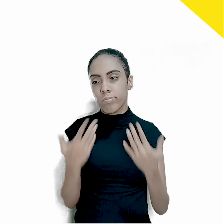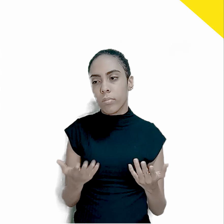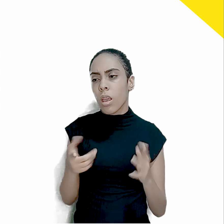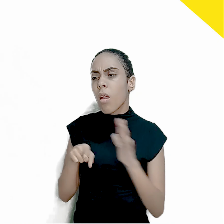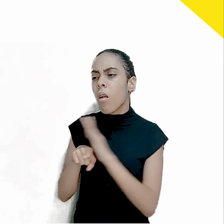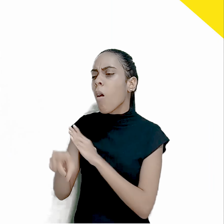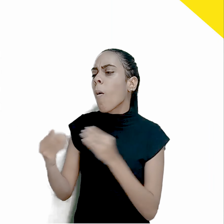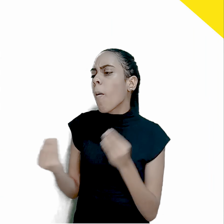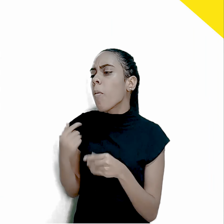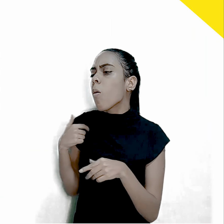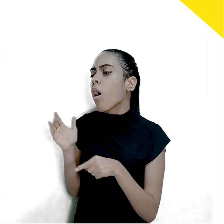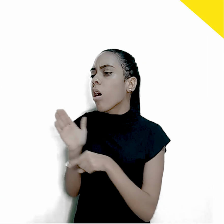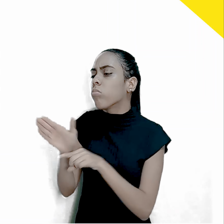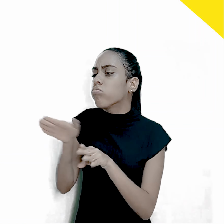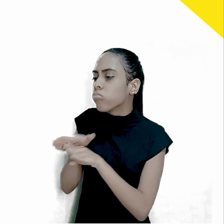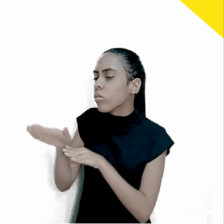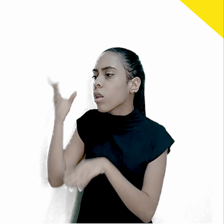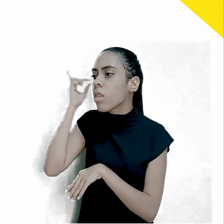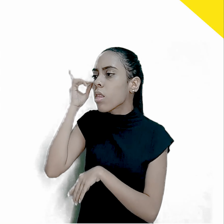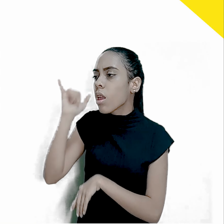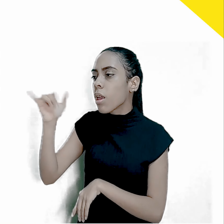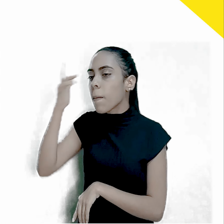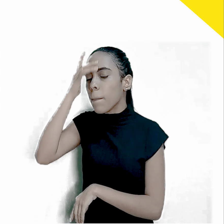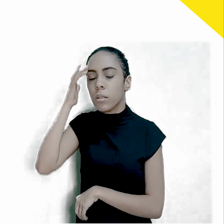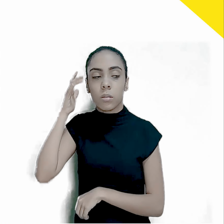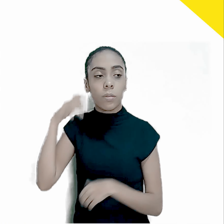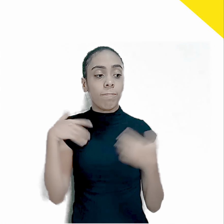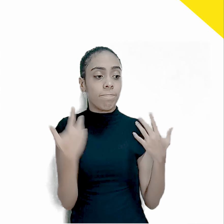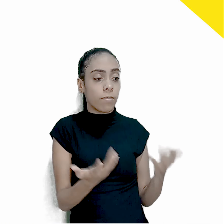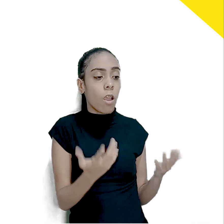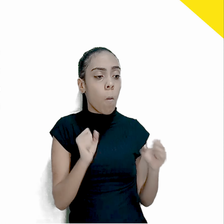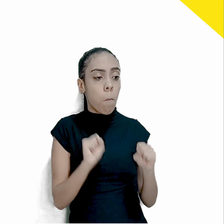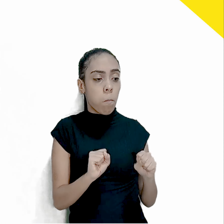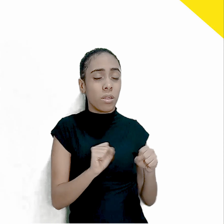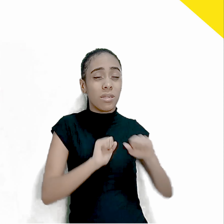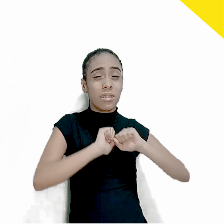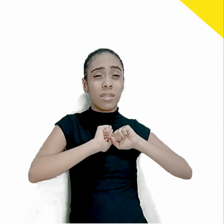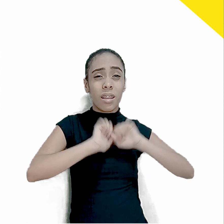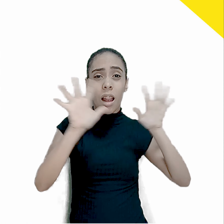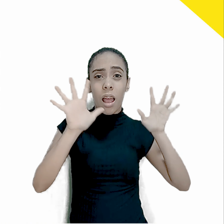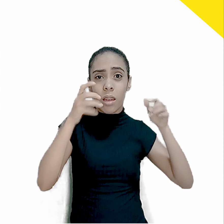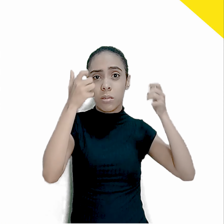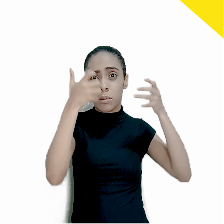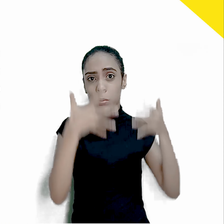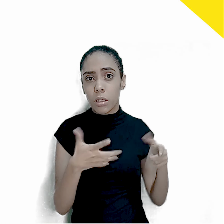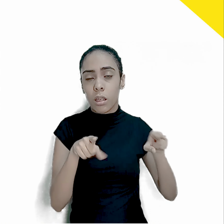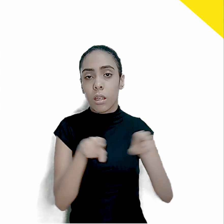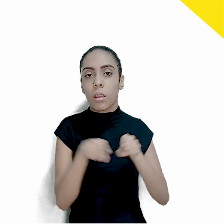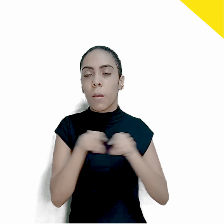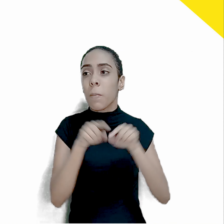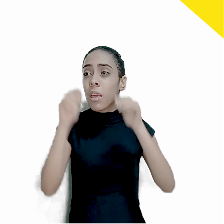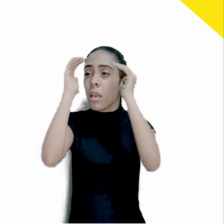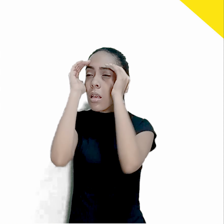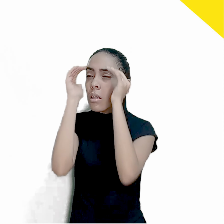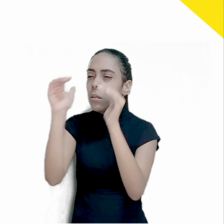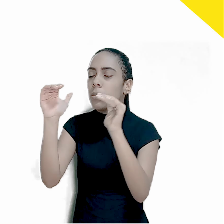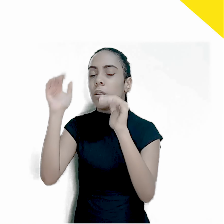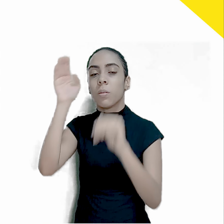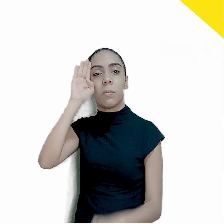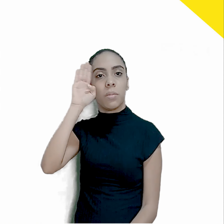Como devo orientar uma pessoa com deficiência intelectual? As orientações devem ser ditas com clareza E o